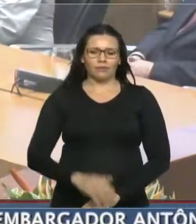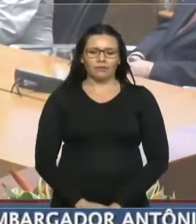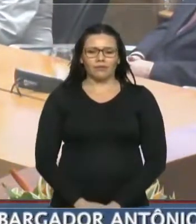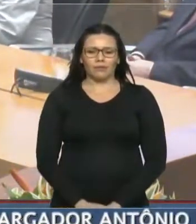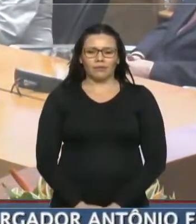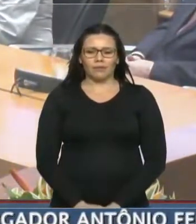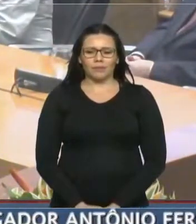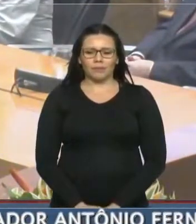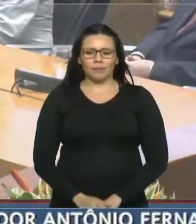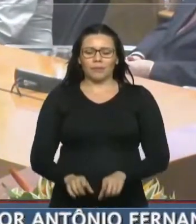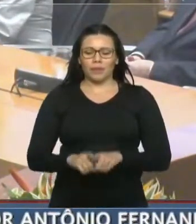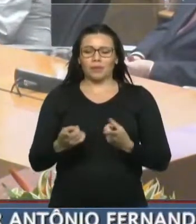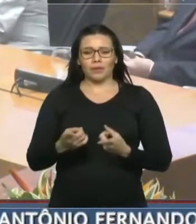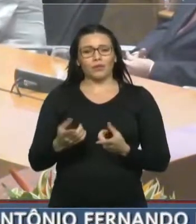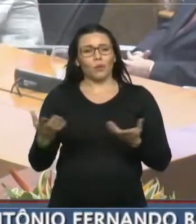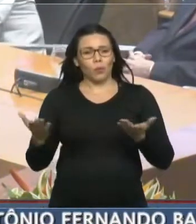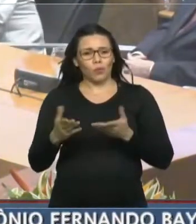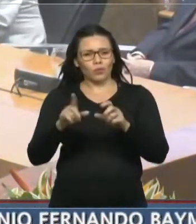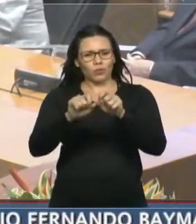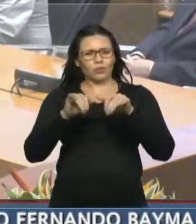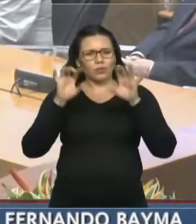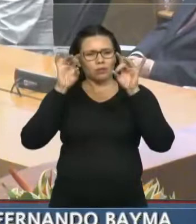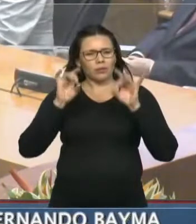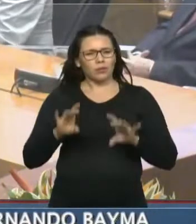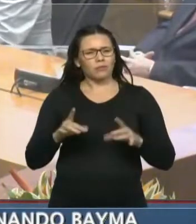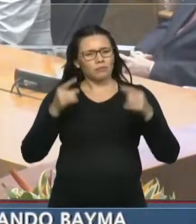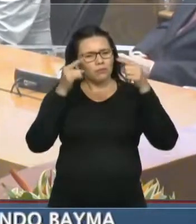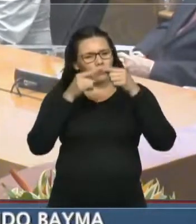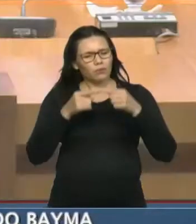esta homenagem, desembargador Baima, é muito justa. E